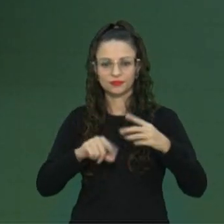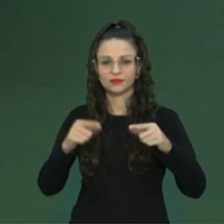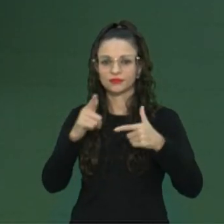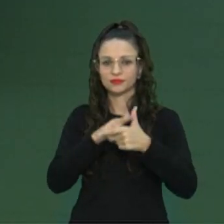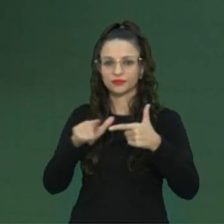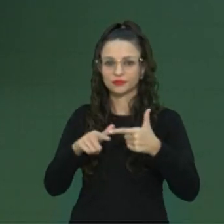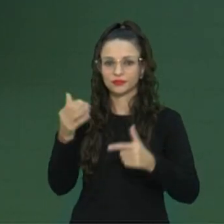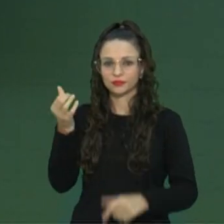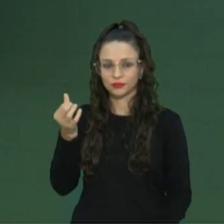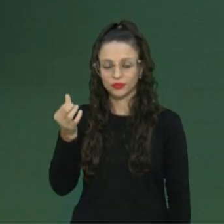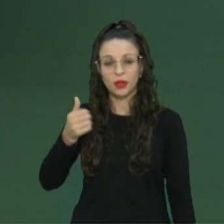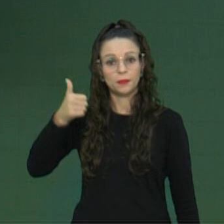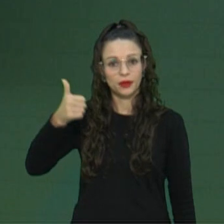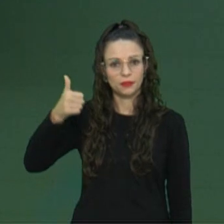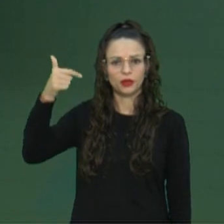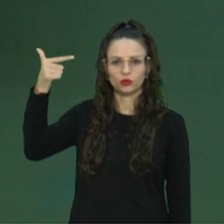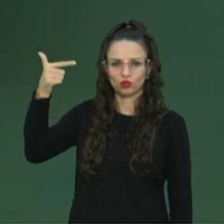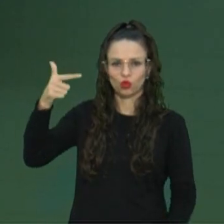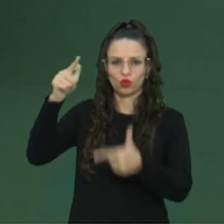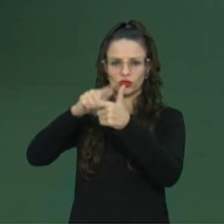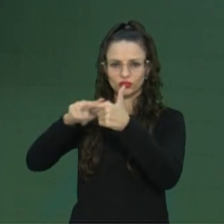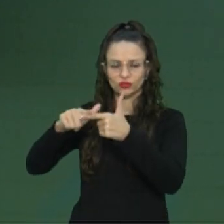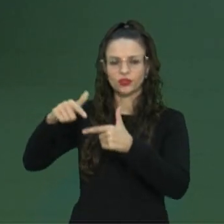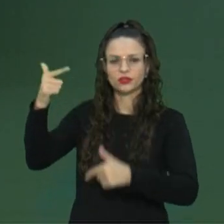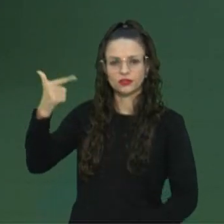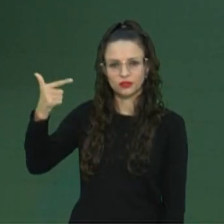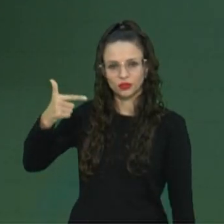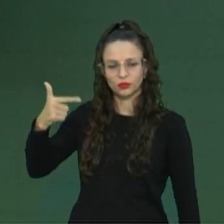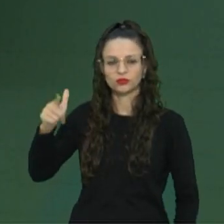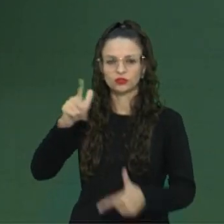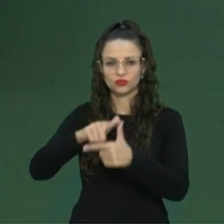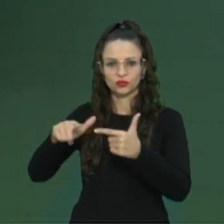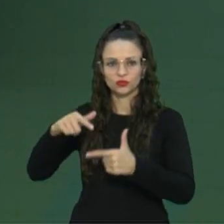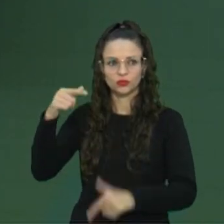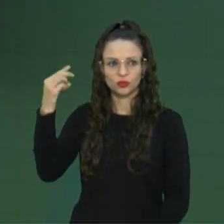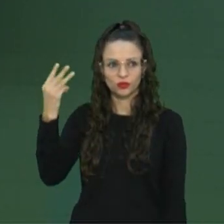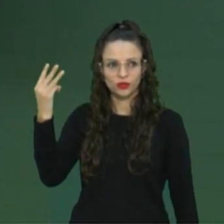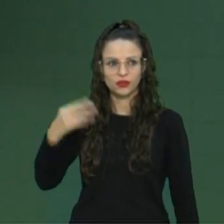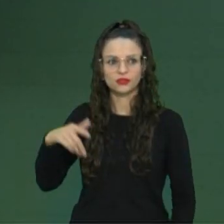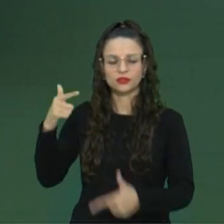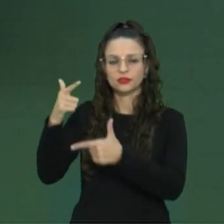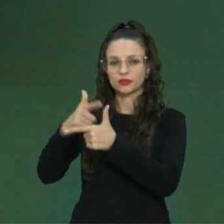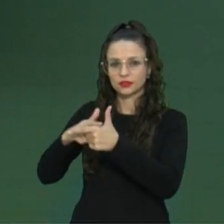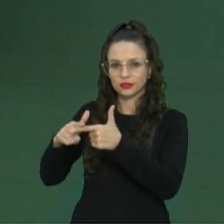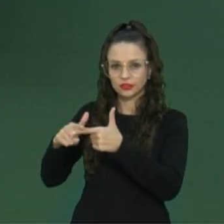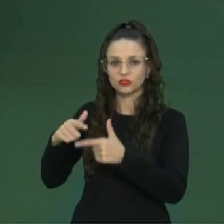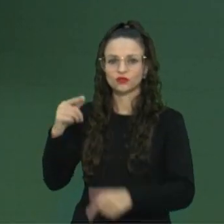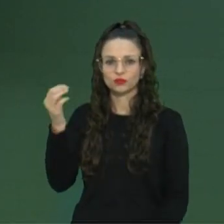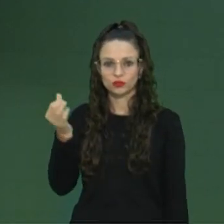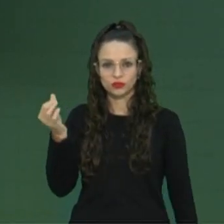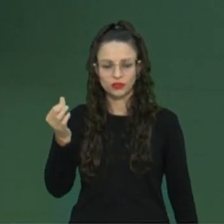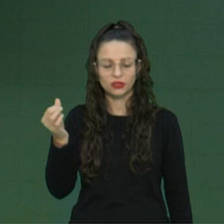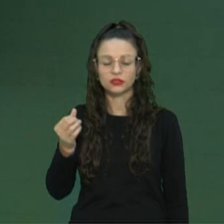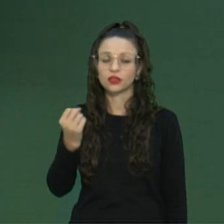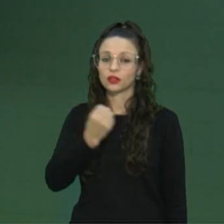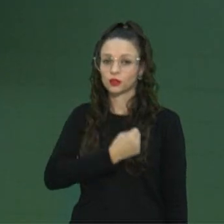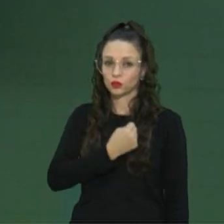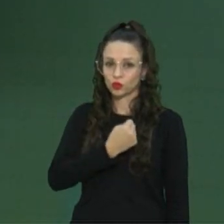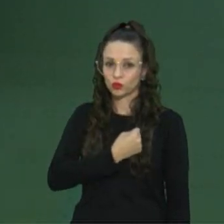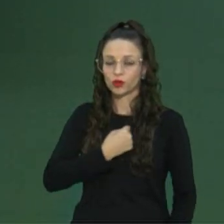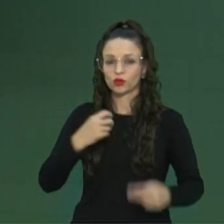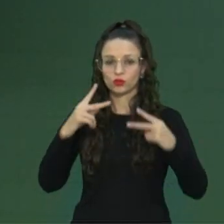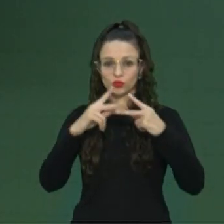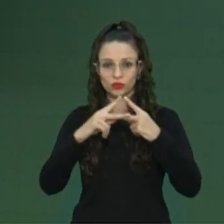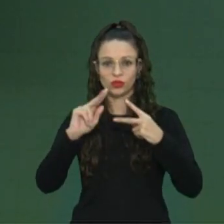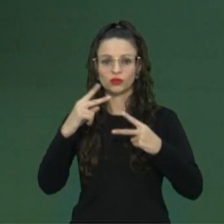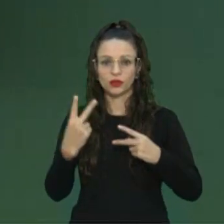Então, primeiro vamos dividir por 2, a segunda por 3 e a terceira por 6. Dividir tanto o valor numérico aqui do